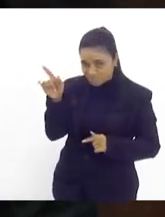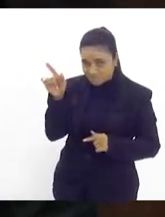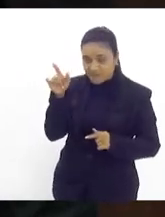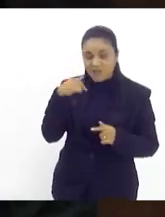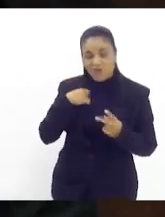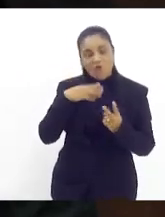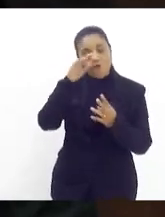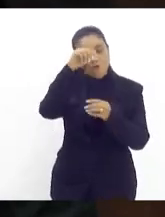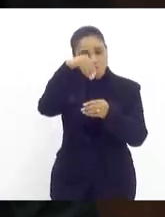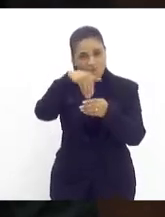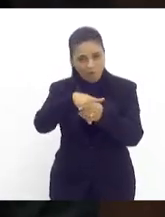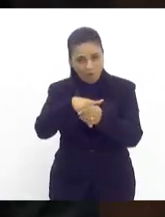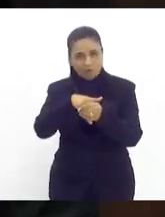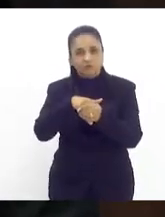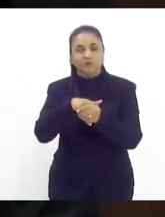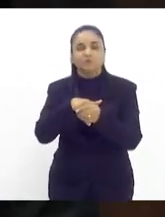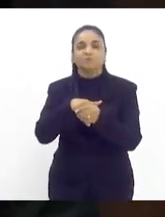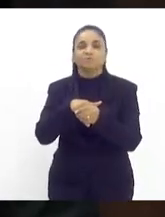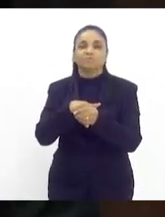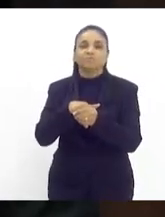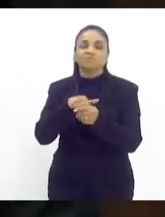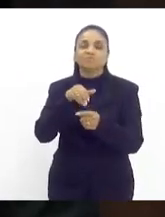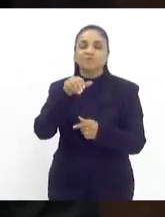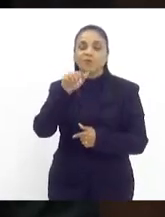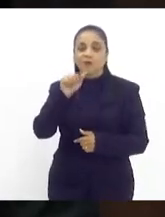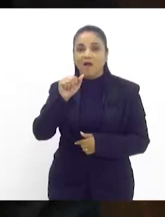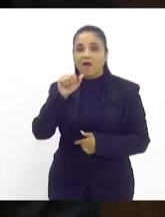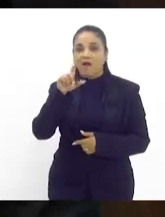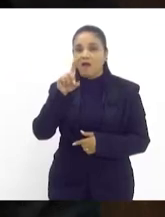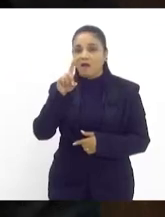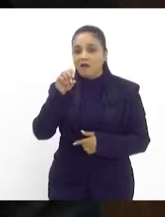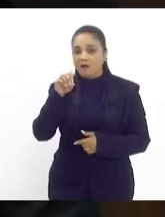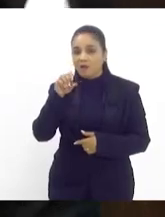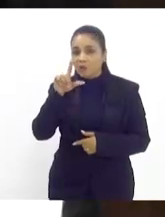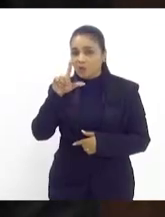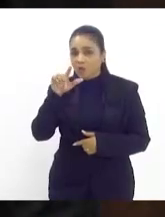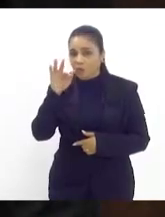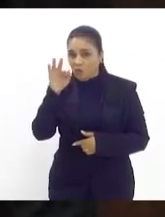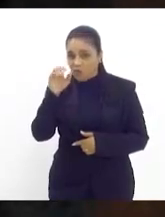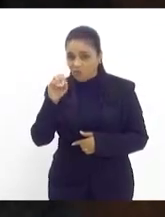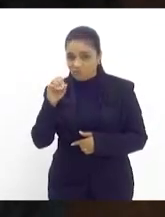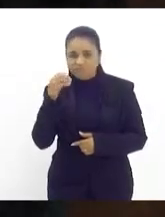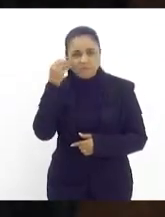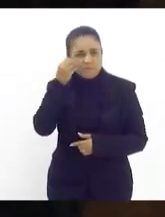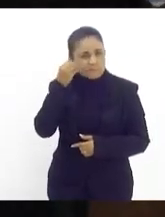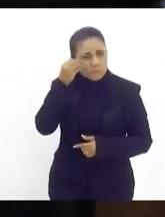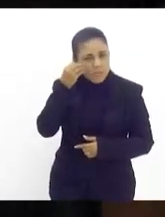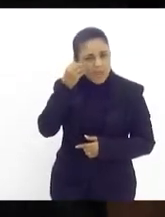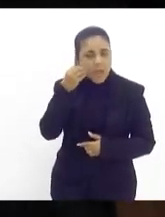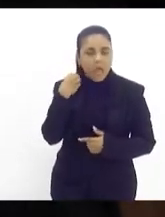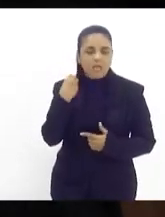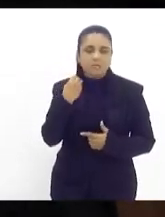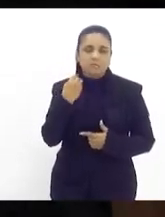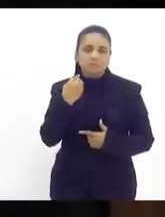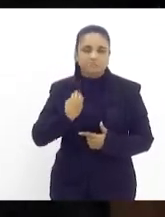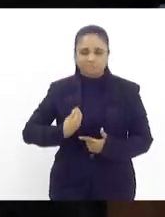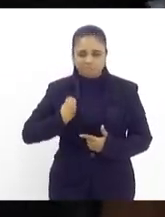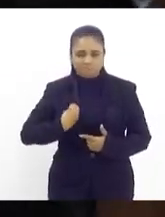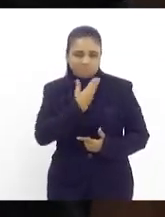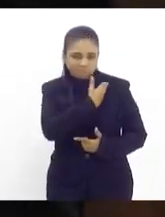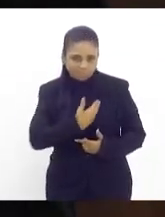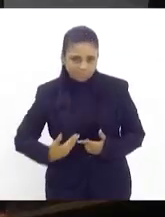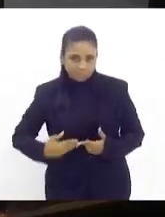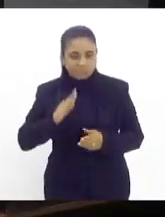Adolfo Conde, que é uma pessoa que já declarou e demonstrou experiência na sua vida pública, é